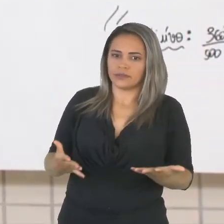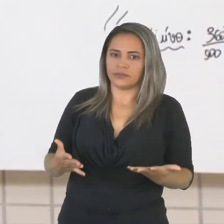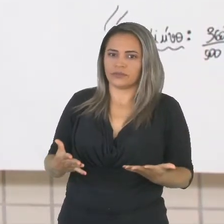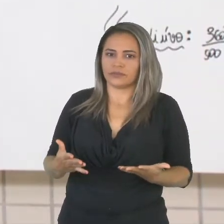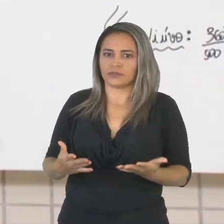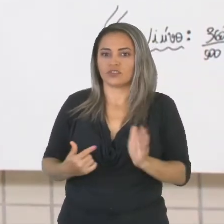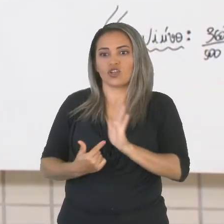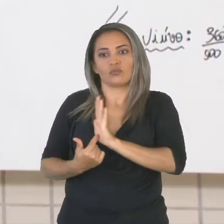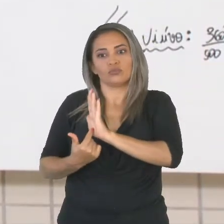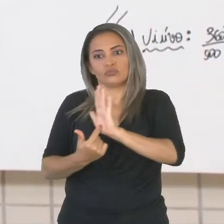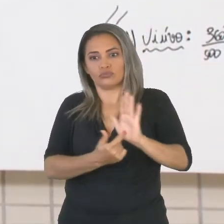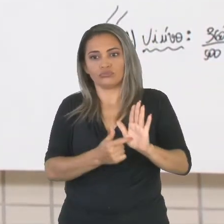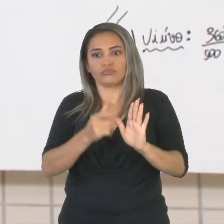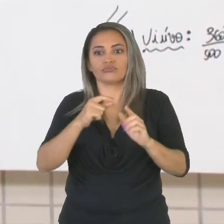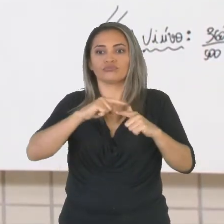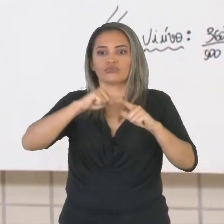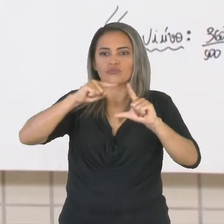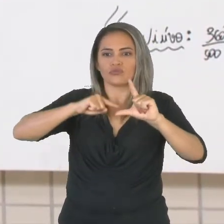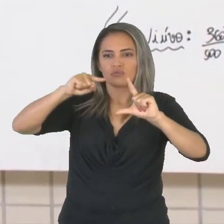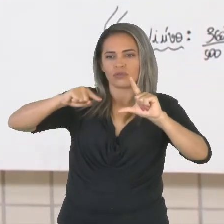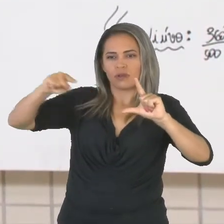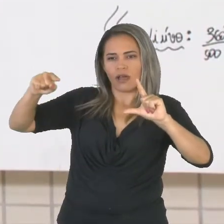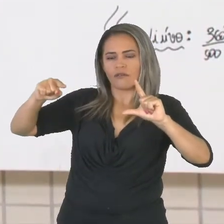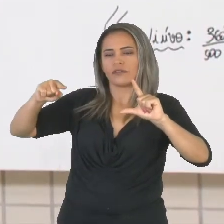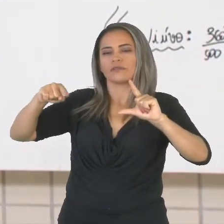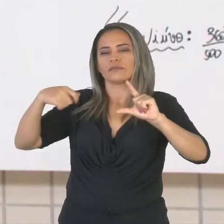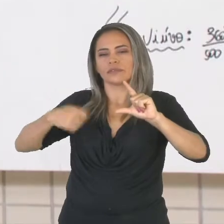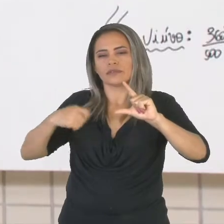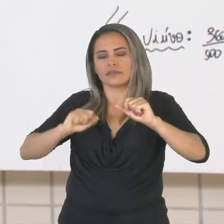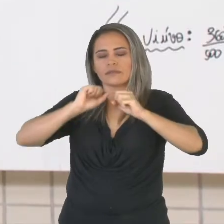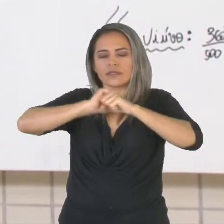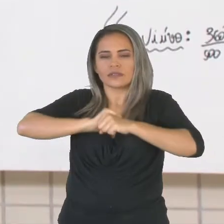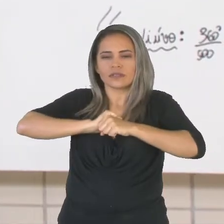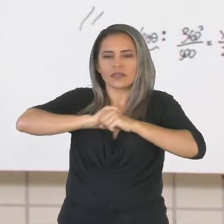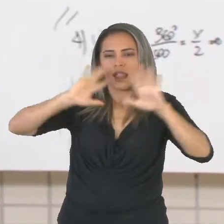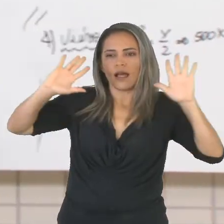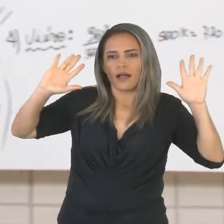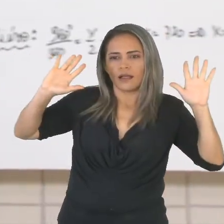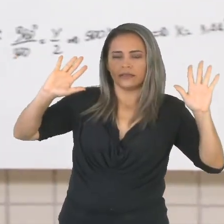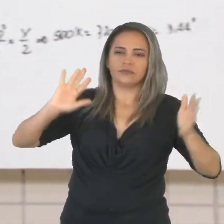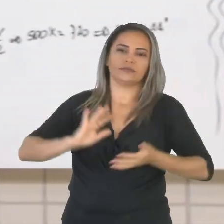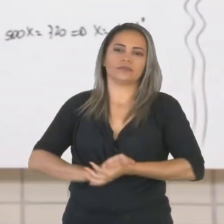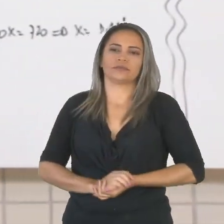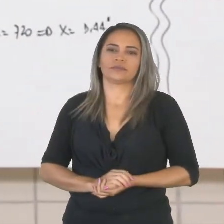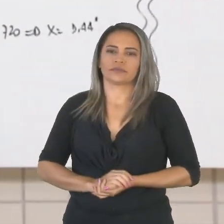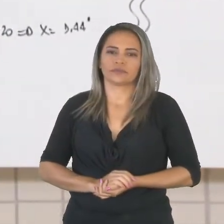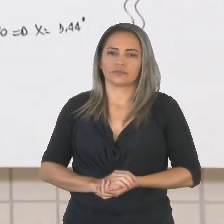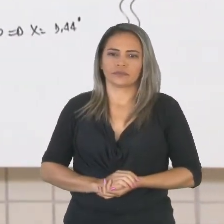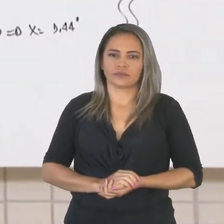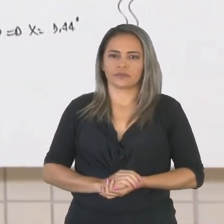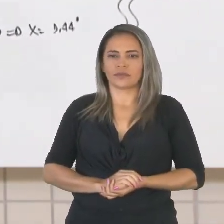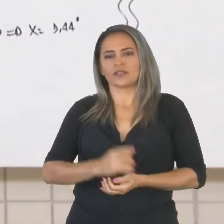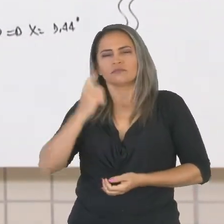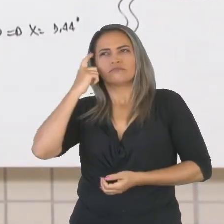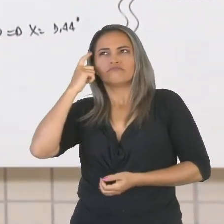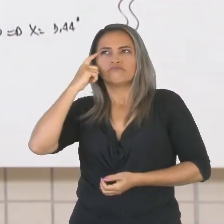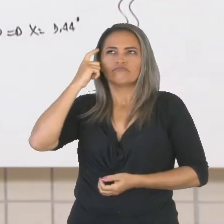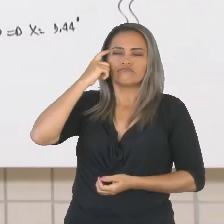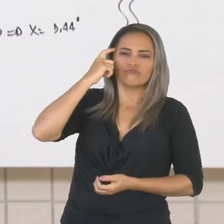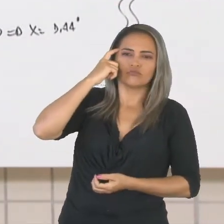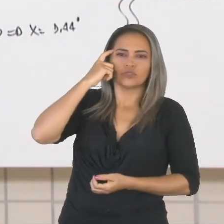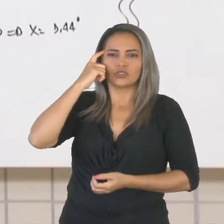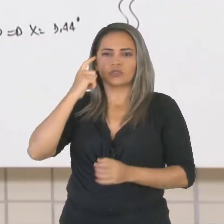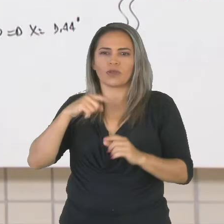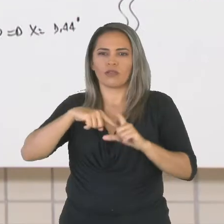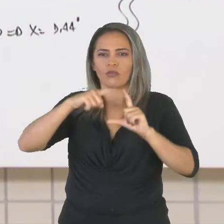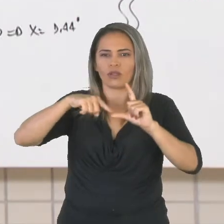do gráfico é comunicar-se de forma clara, beleza? Bom, pensando então no gráfico de